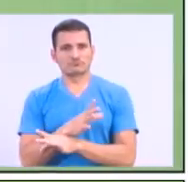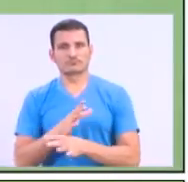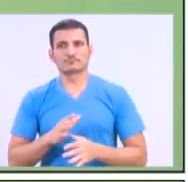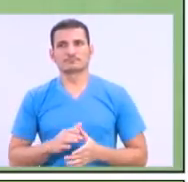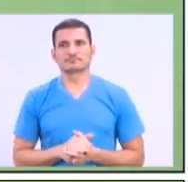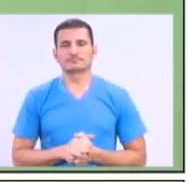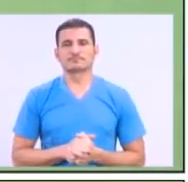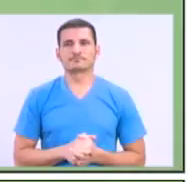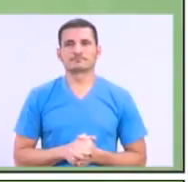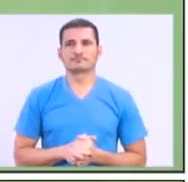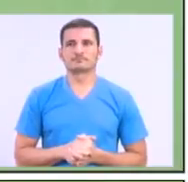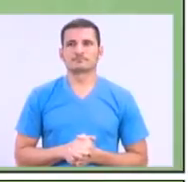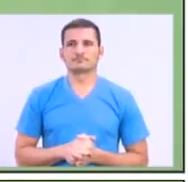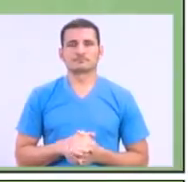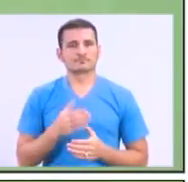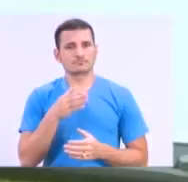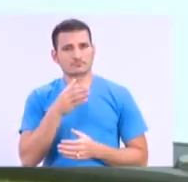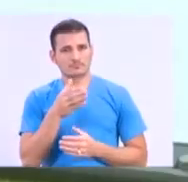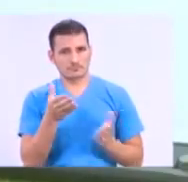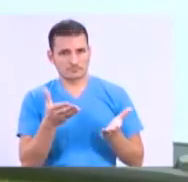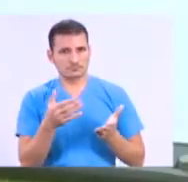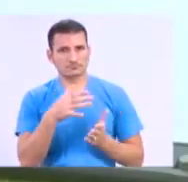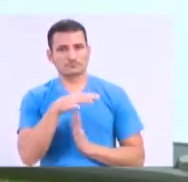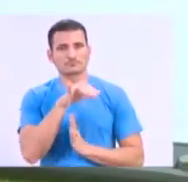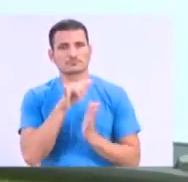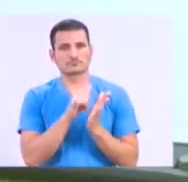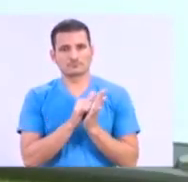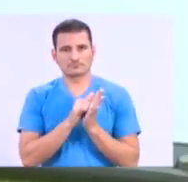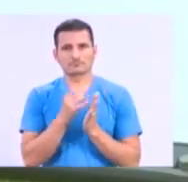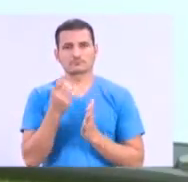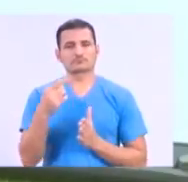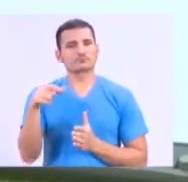Nesse momento de instalação, basicamente